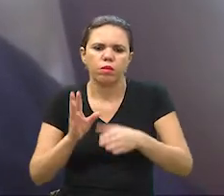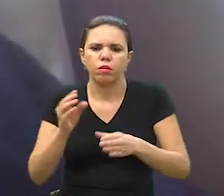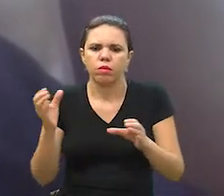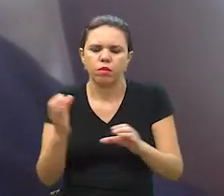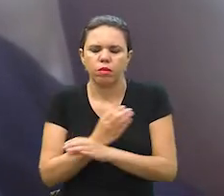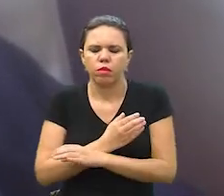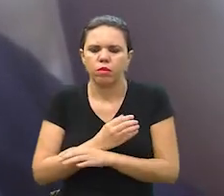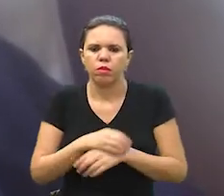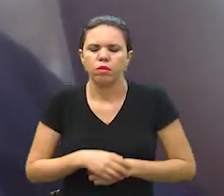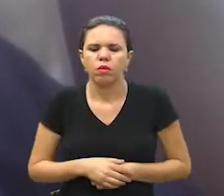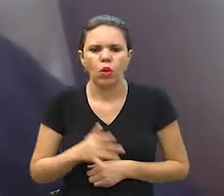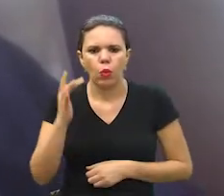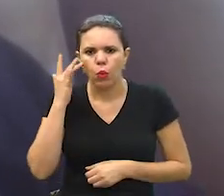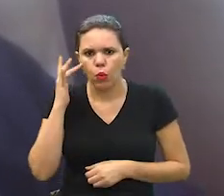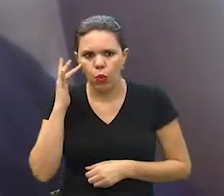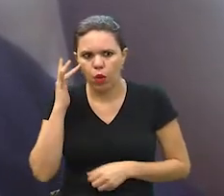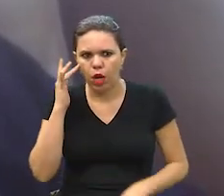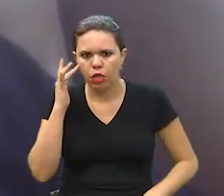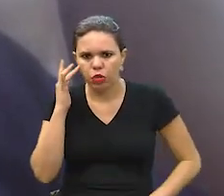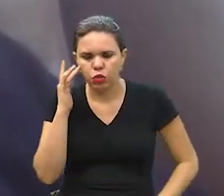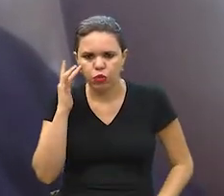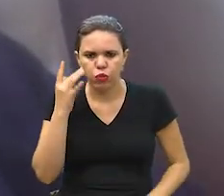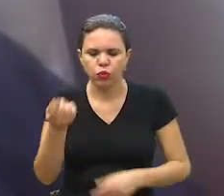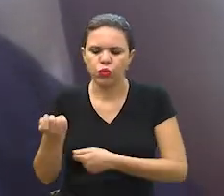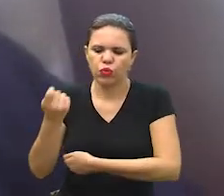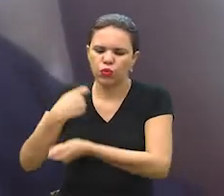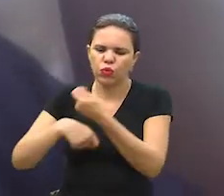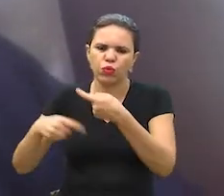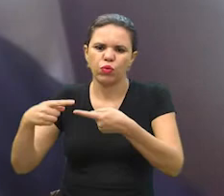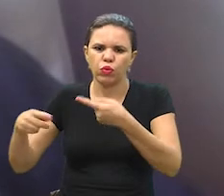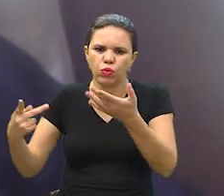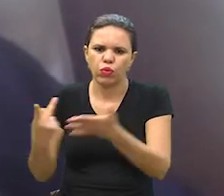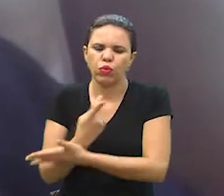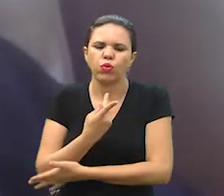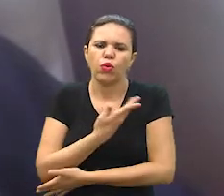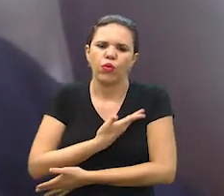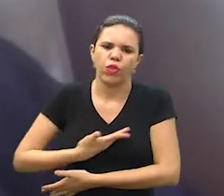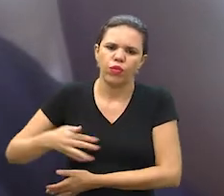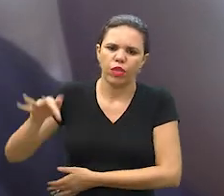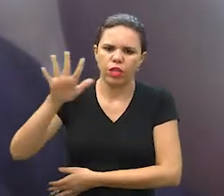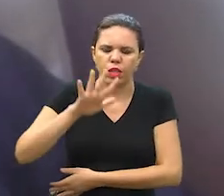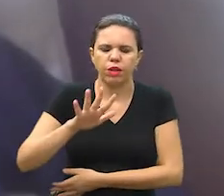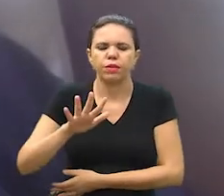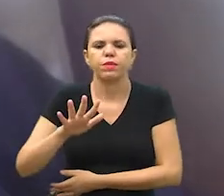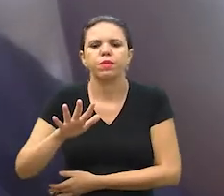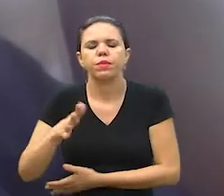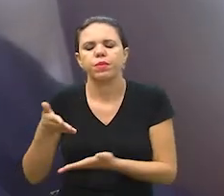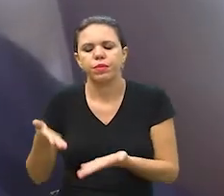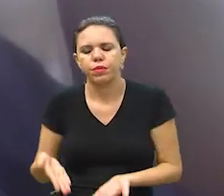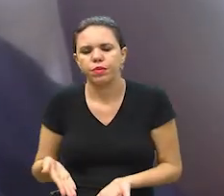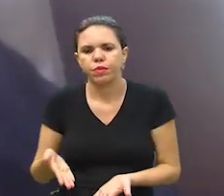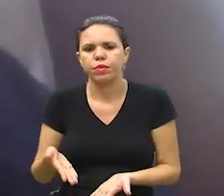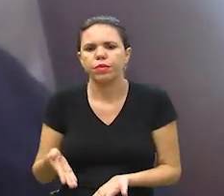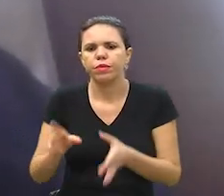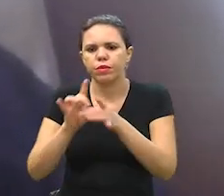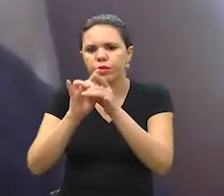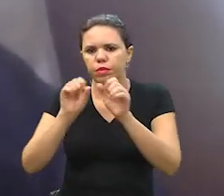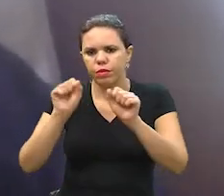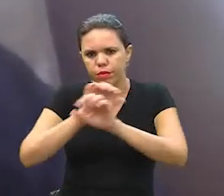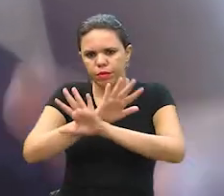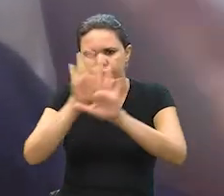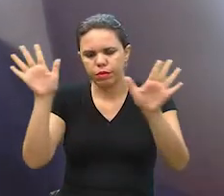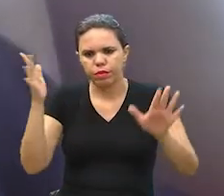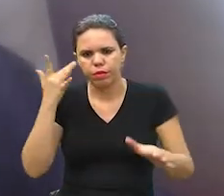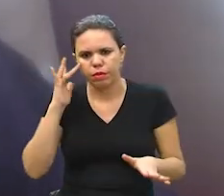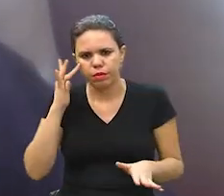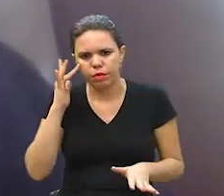inteiro, que eu acho que foi uma condução equivocada do governo federal. E aqui eu quero deixar bem claro,